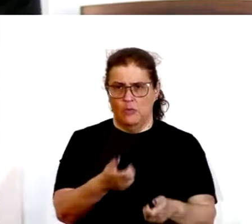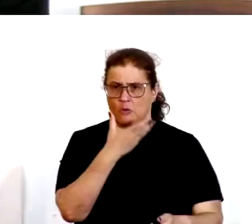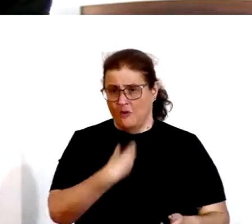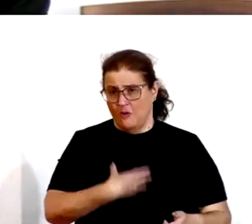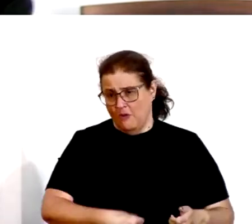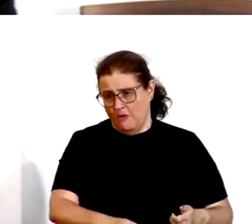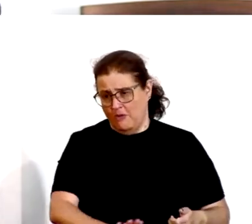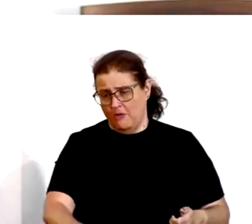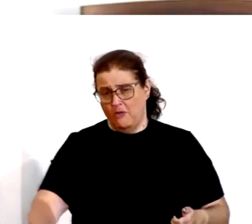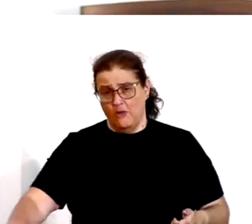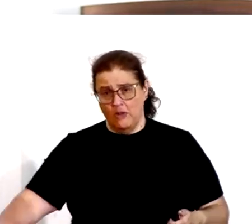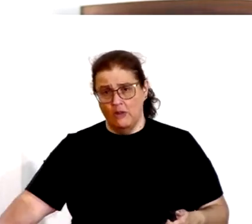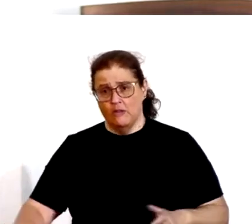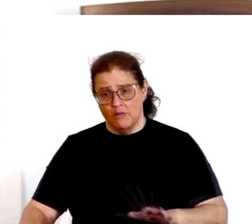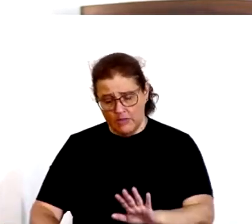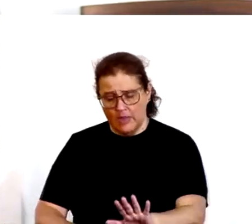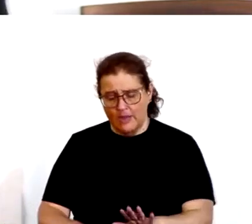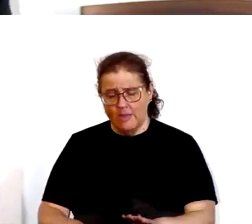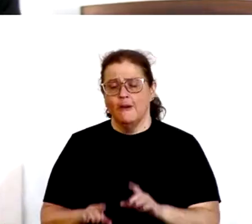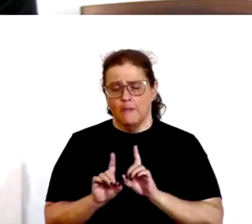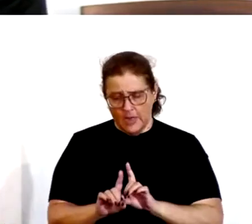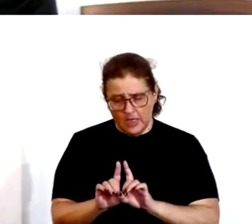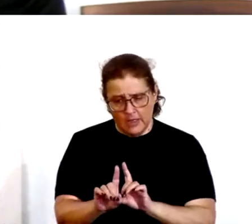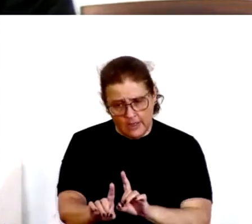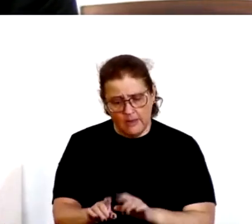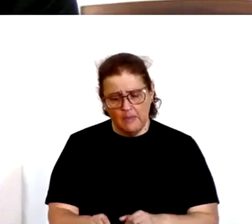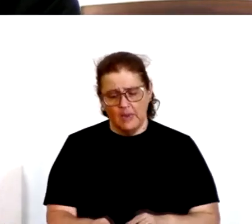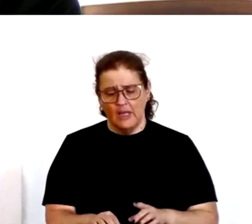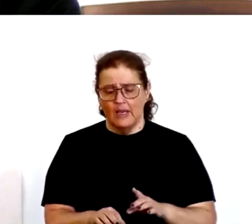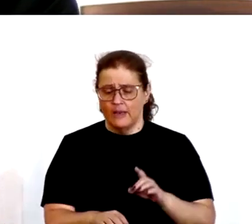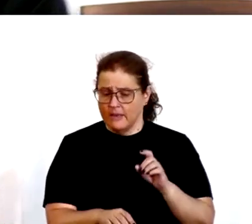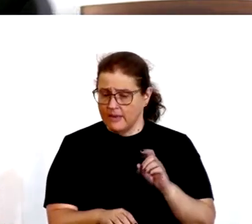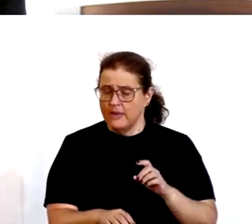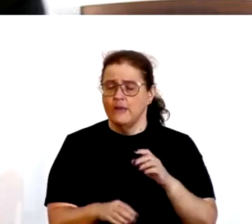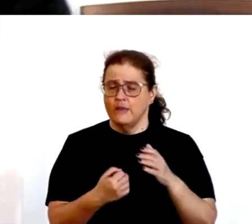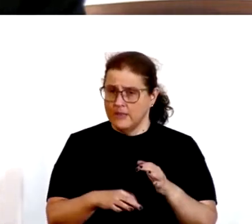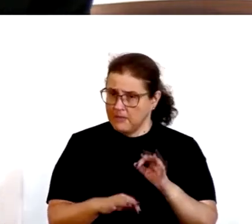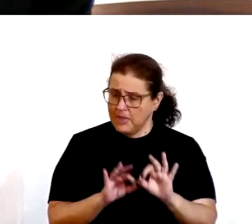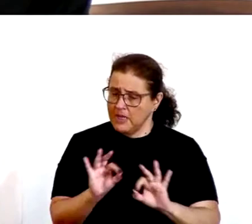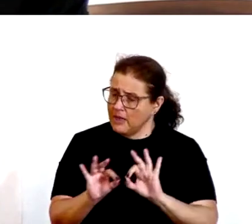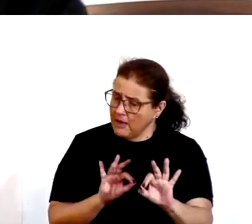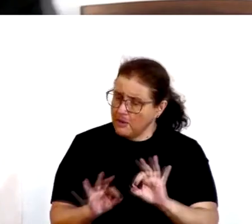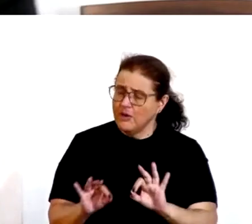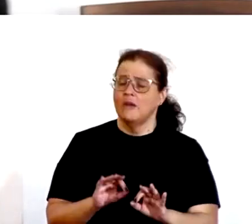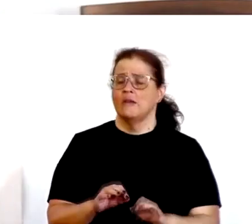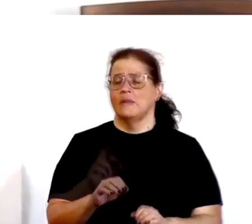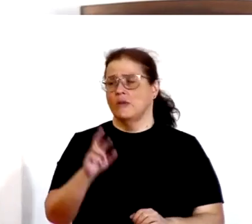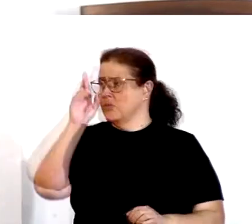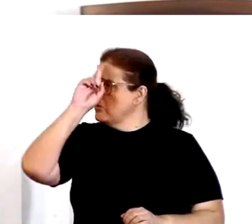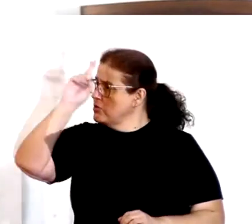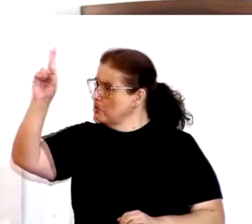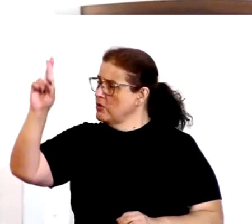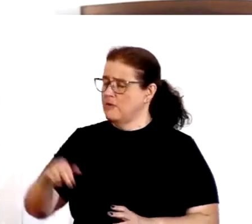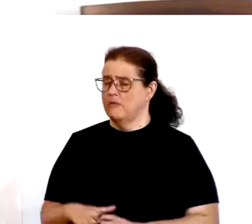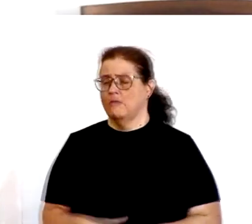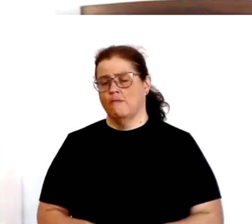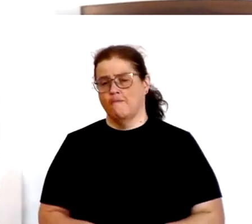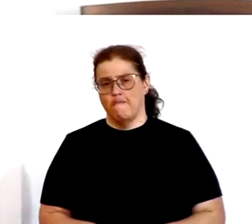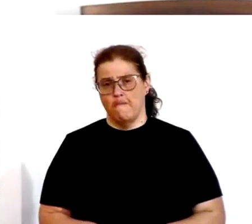mas criai-os na disciplina e admoestação do Senhor. Imite a Deus em todo o seu